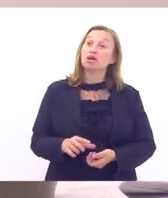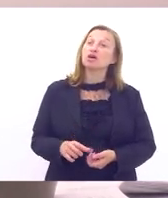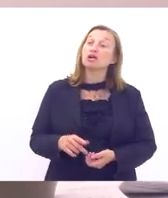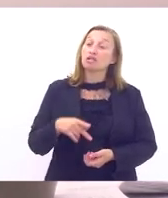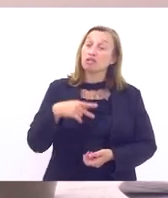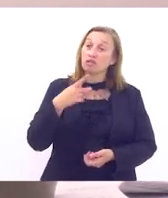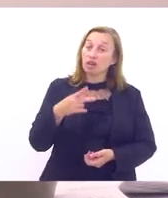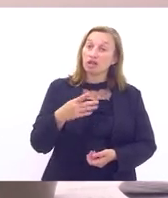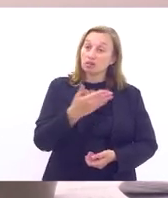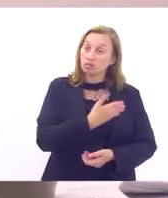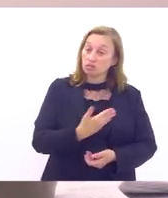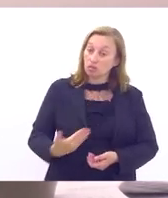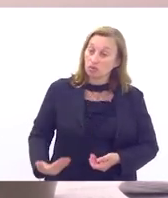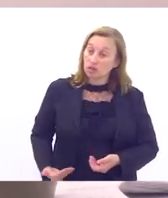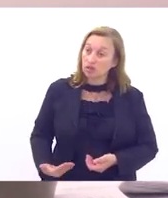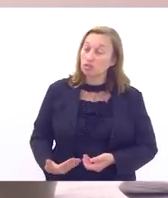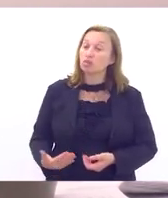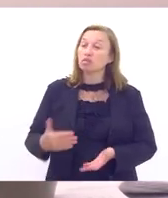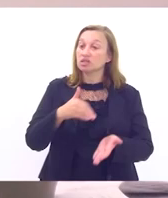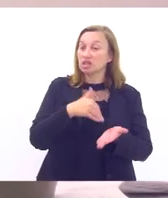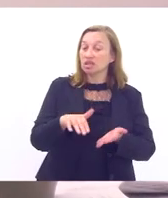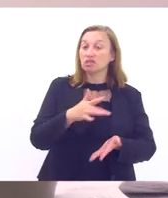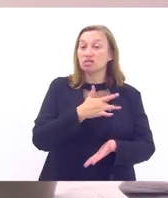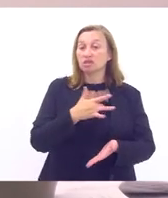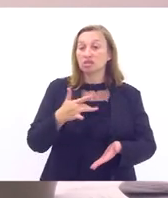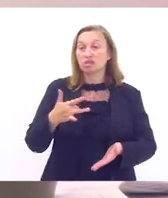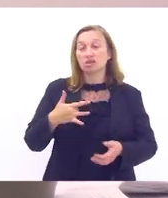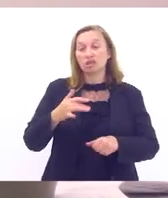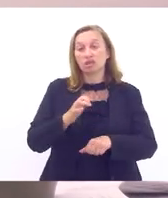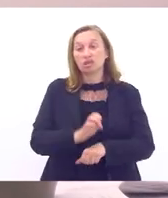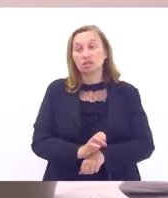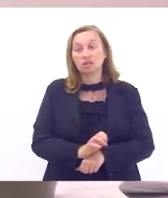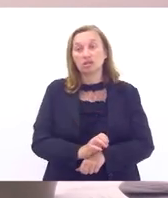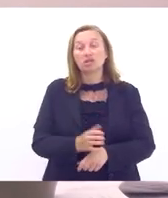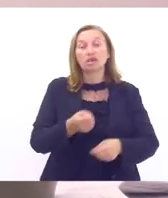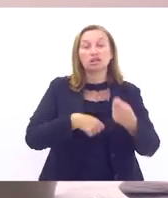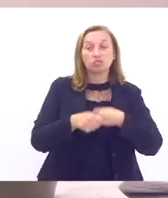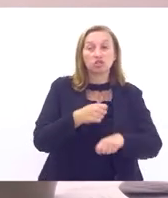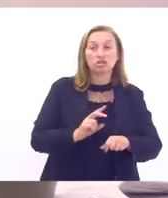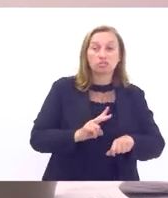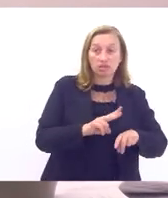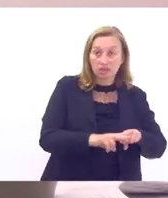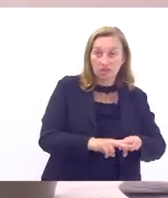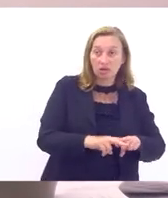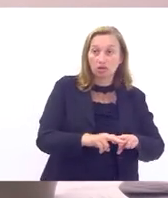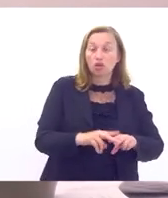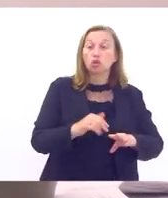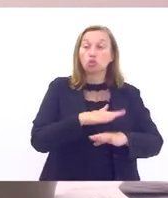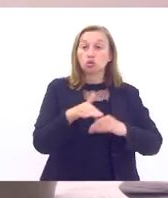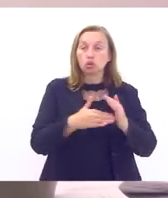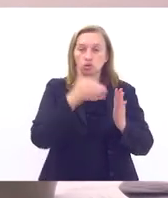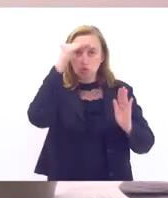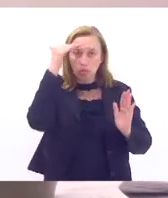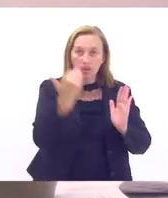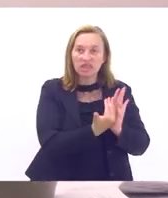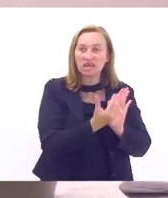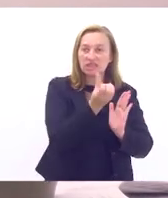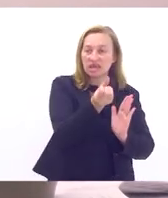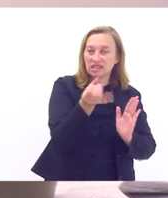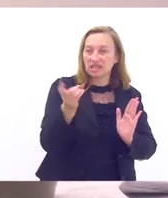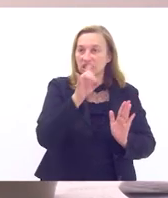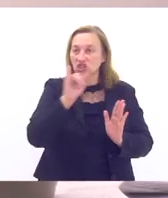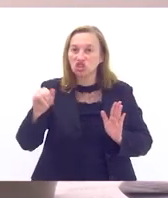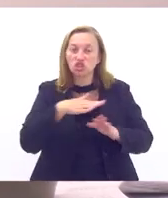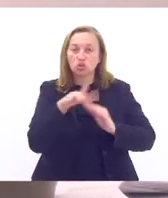intimar o governador, o secretário de Estado de Saúde, o secretário de Estado de Administração Penitenciária, para que cumpram, no prazo de 60 dias,